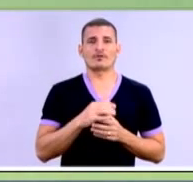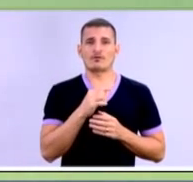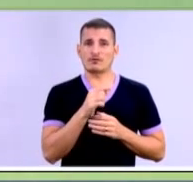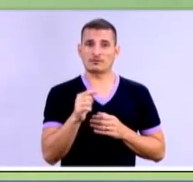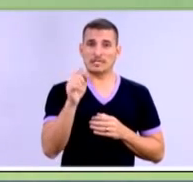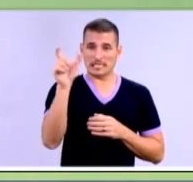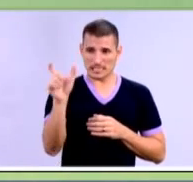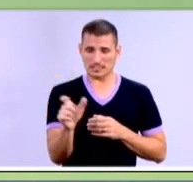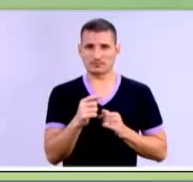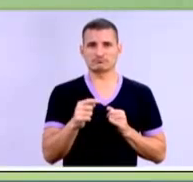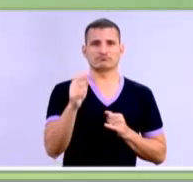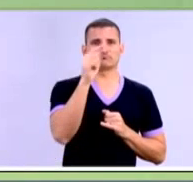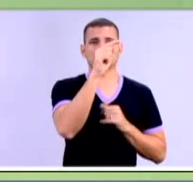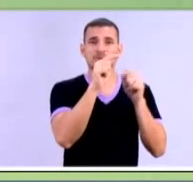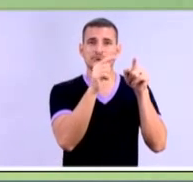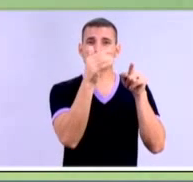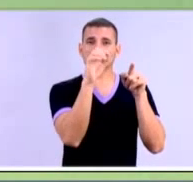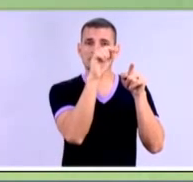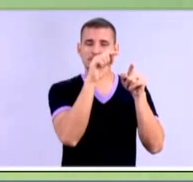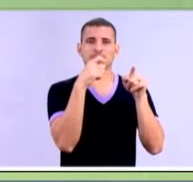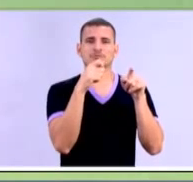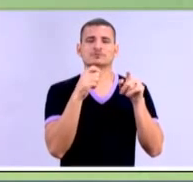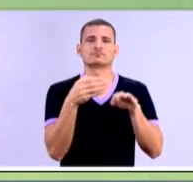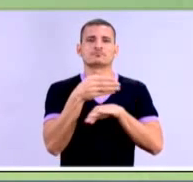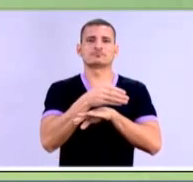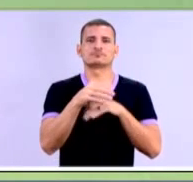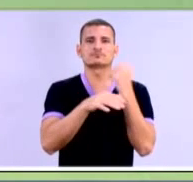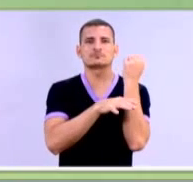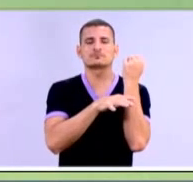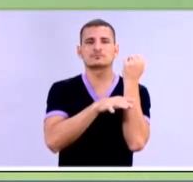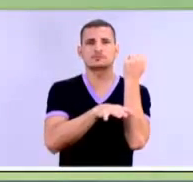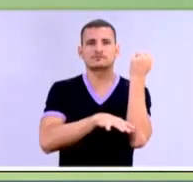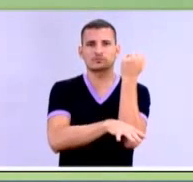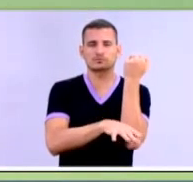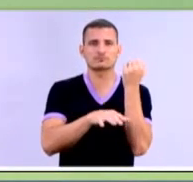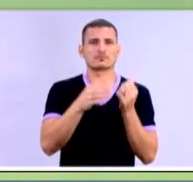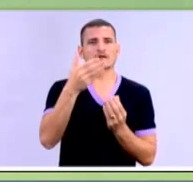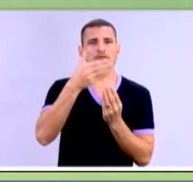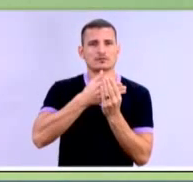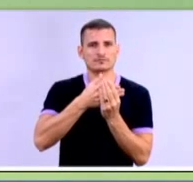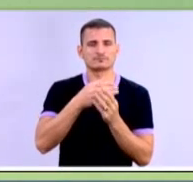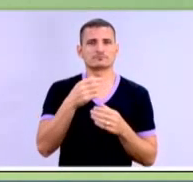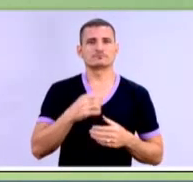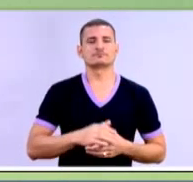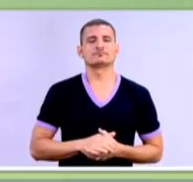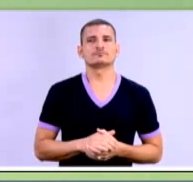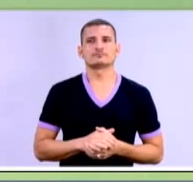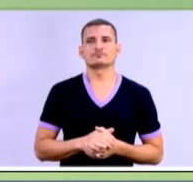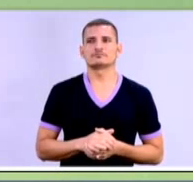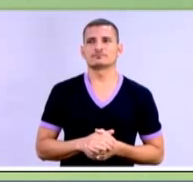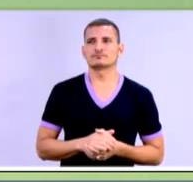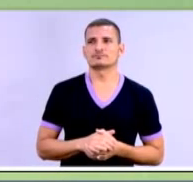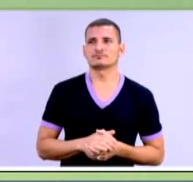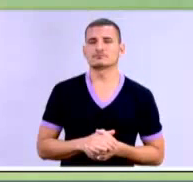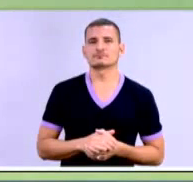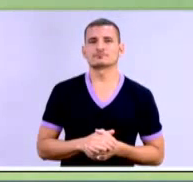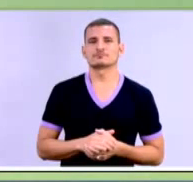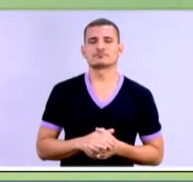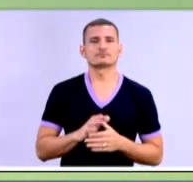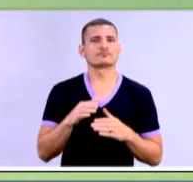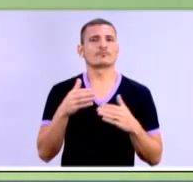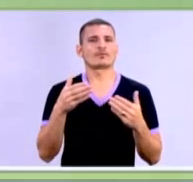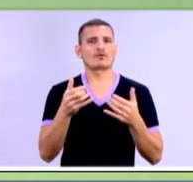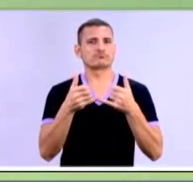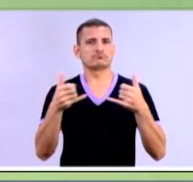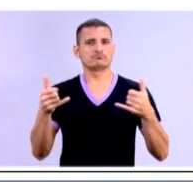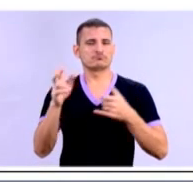andar precisam de uma acessão servidor de arquivos com rapidez. Ou seja, ele falou, precisa de taxa de transmissão. Qual seria o meio